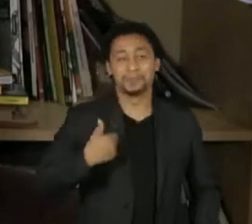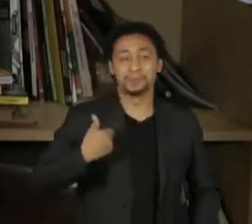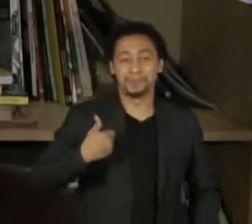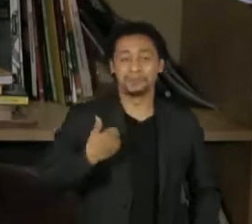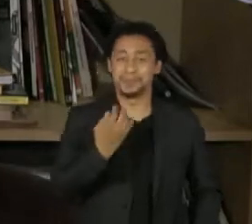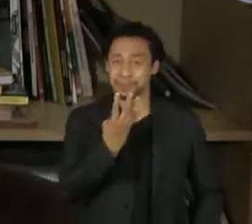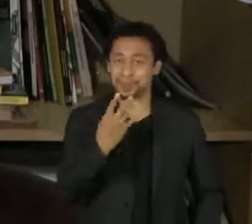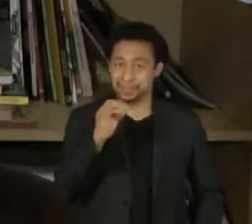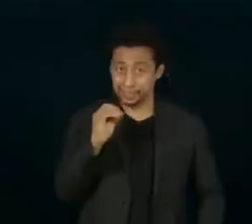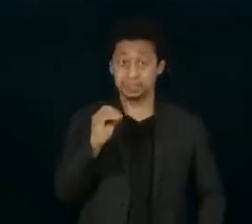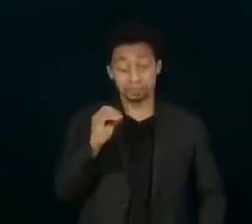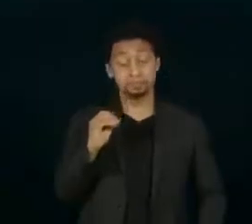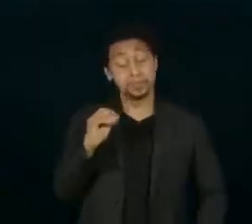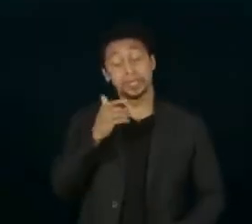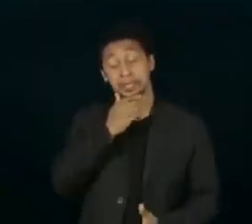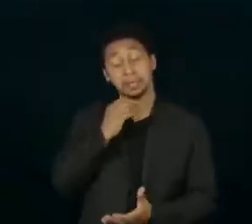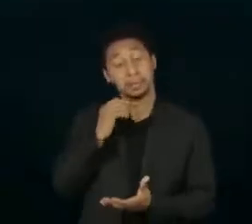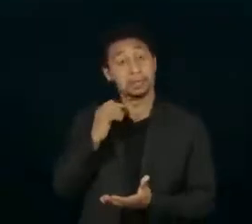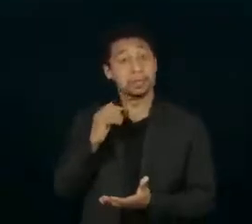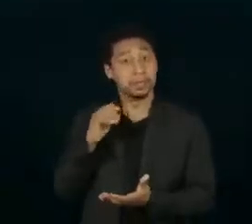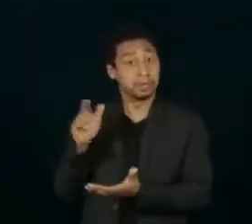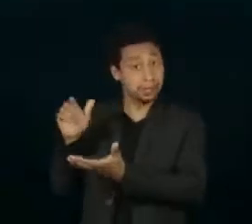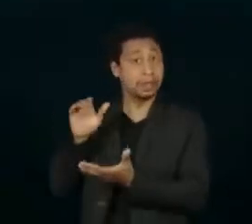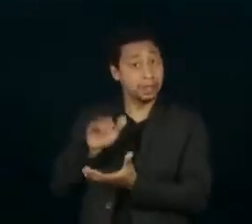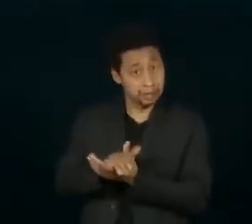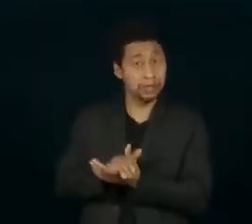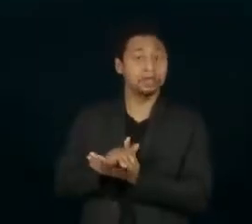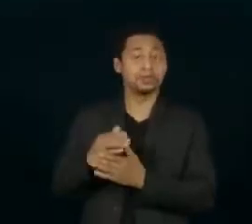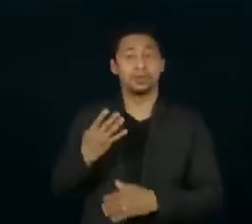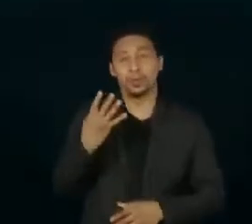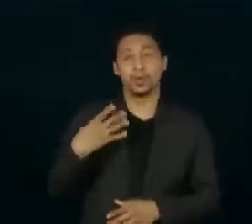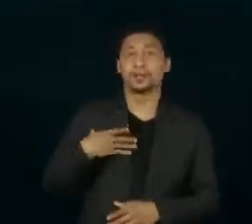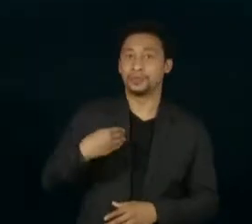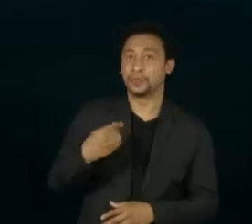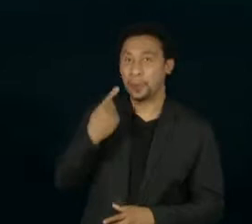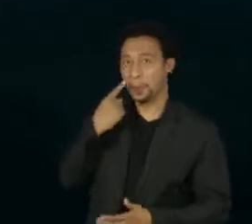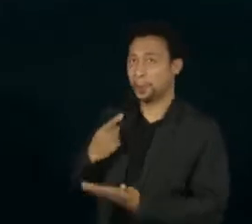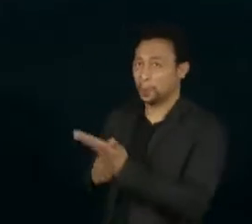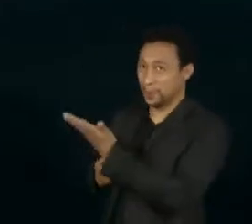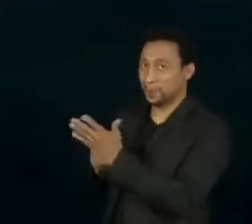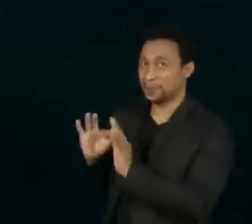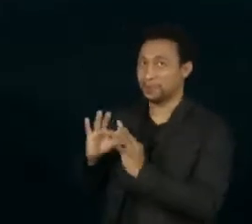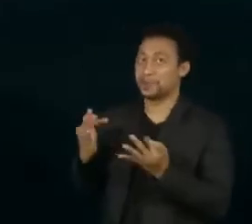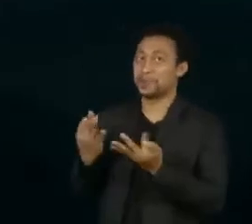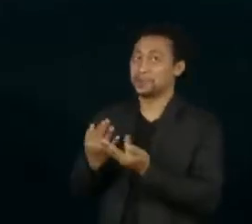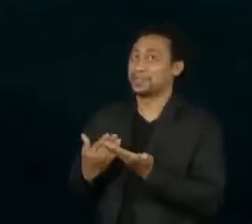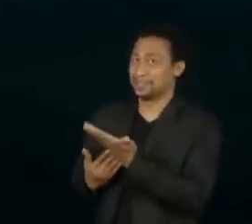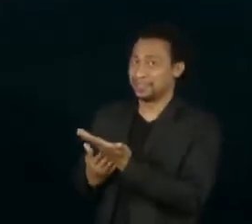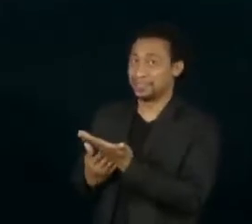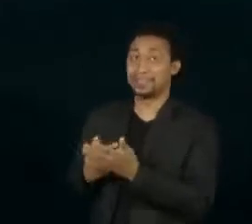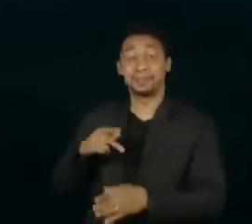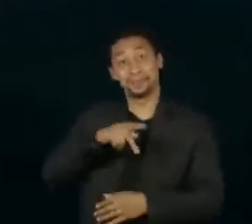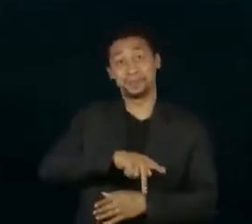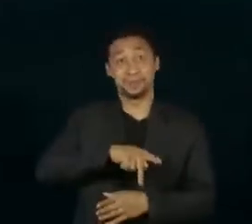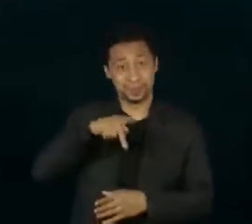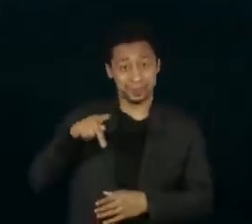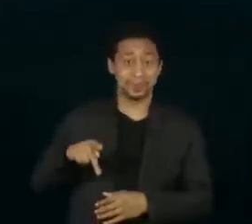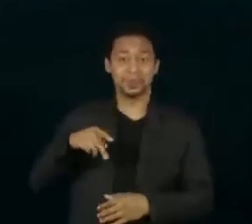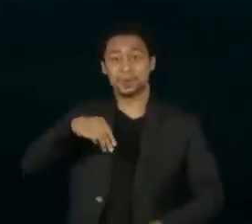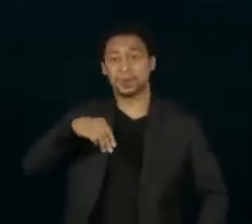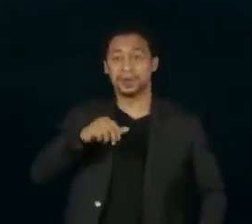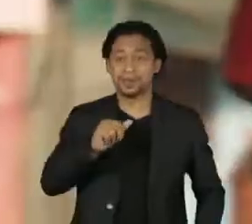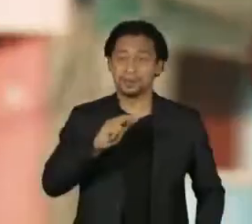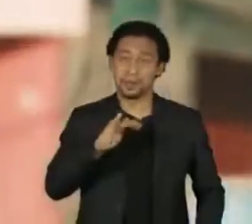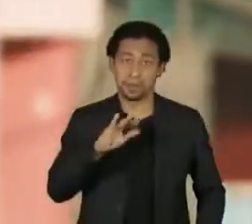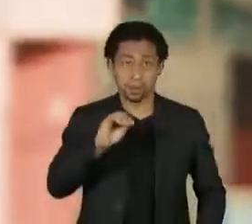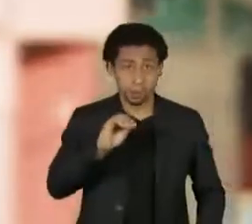casado, pai de dois filhos. Filho do casal de médicos, a infectologista Maria Ivete Castro e o professor Marcos Boulos, da Faculdade de Medicina